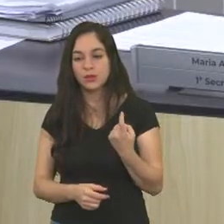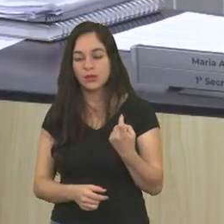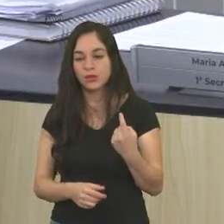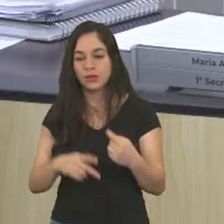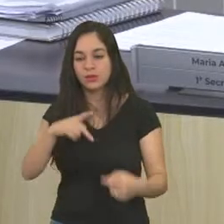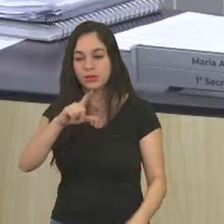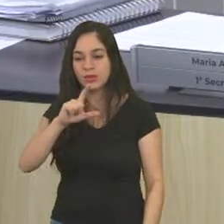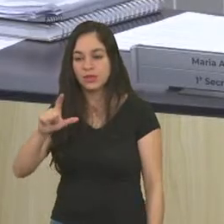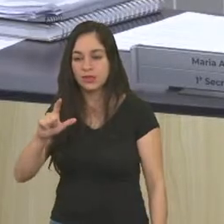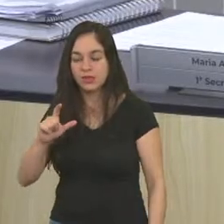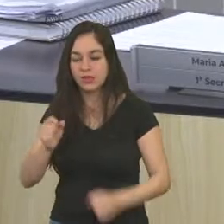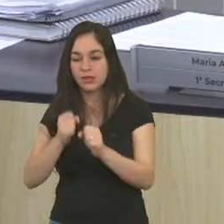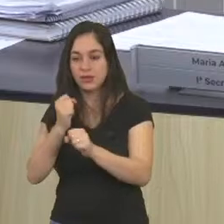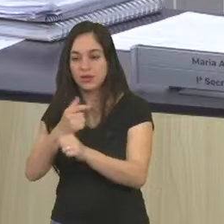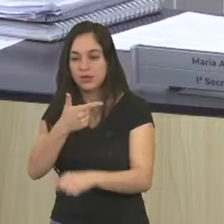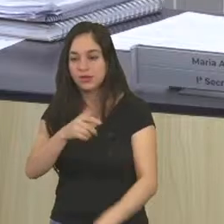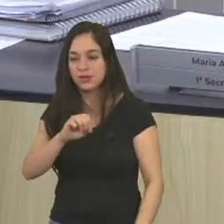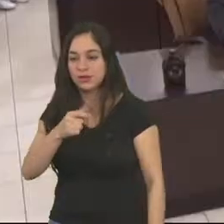84/2024.